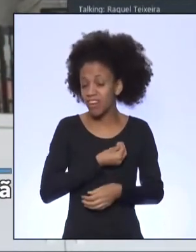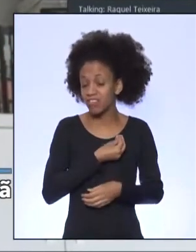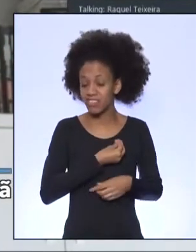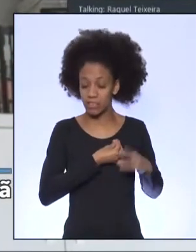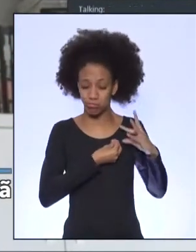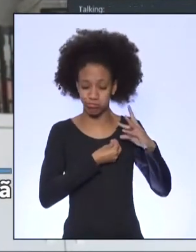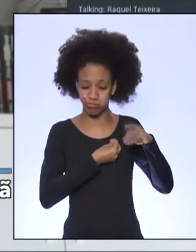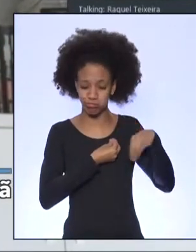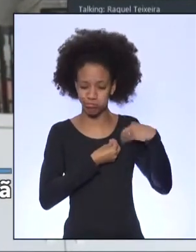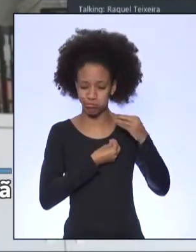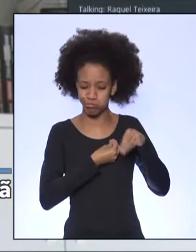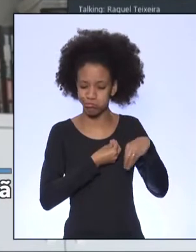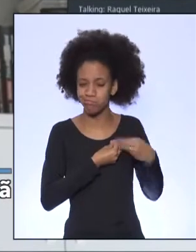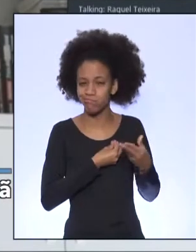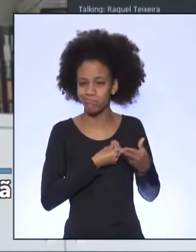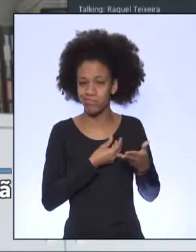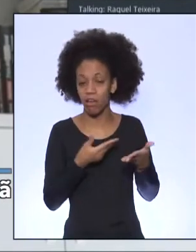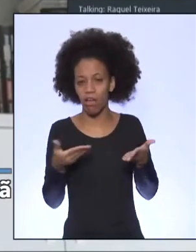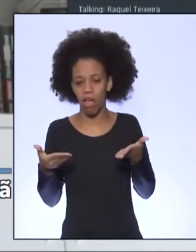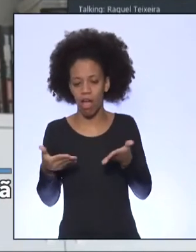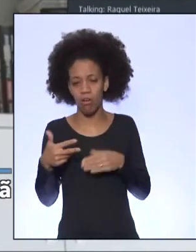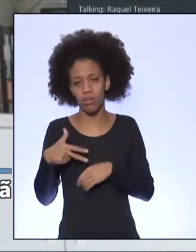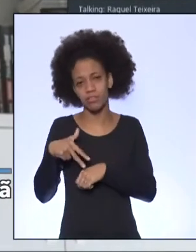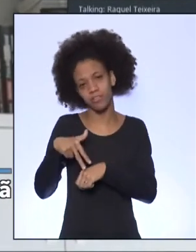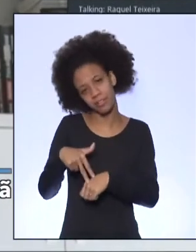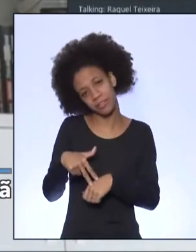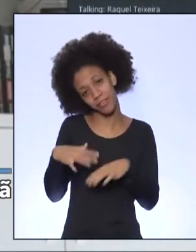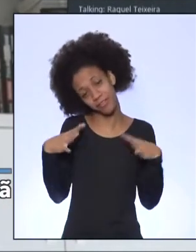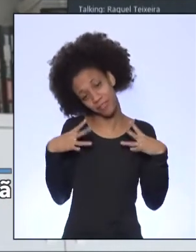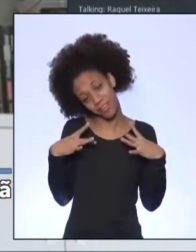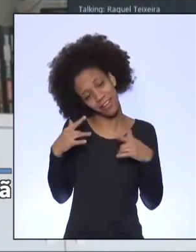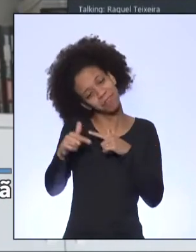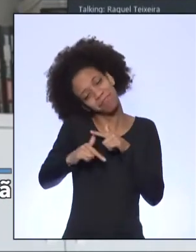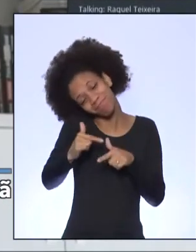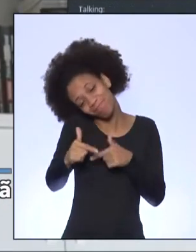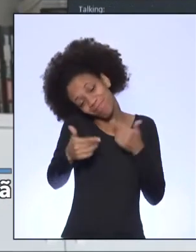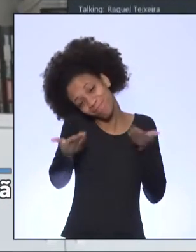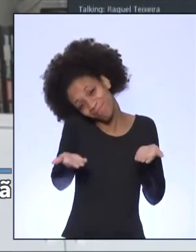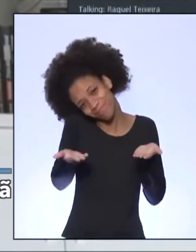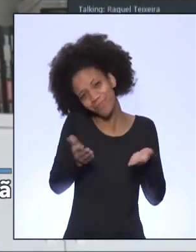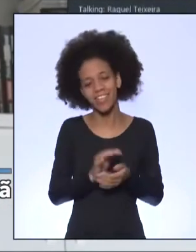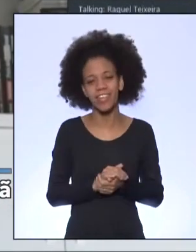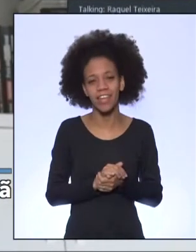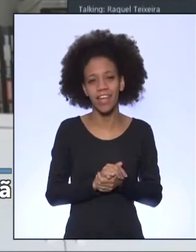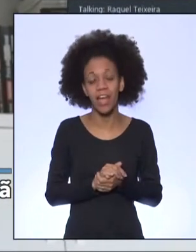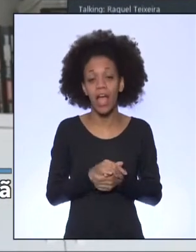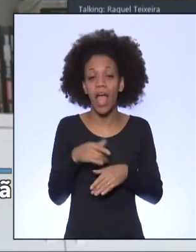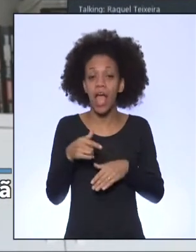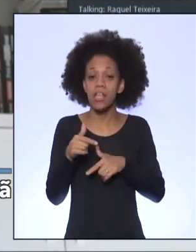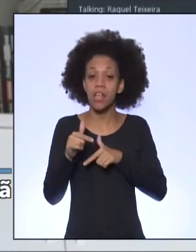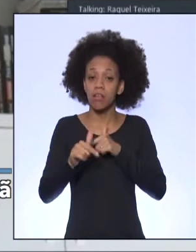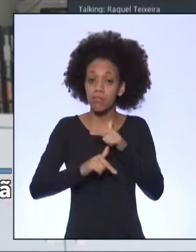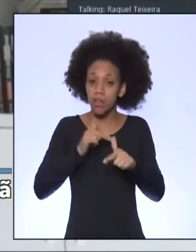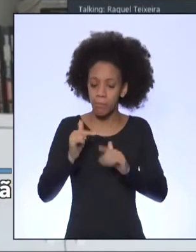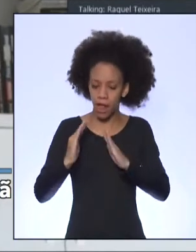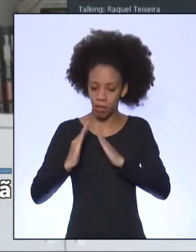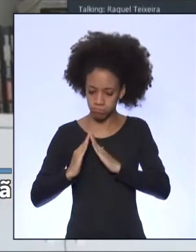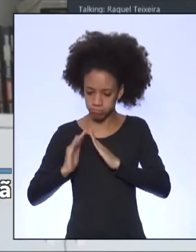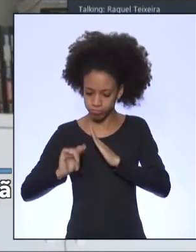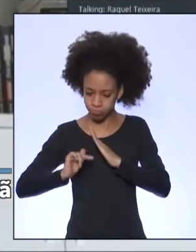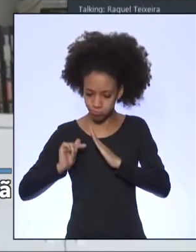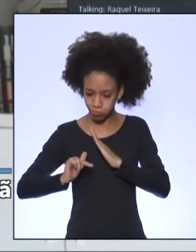gente que cá estamos nós em pleno feriado trabalhando. Essa coisa de trabalhar remoto,